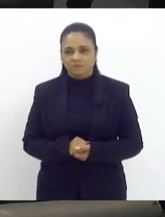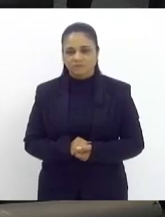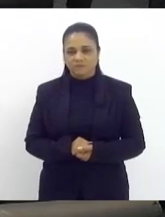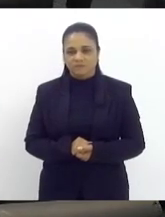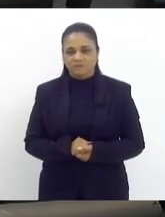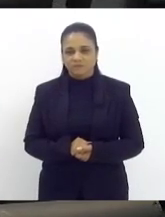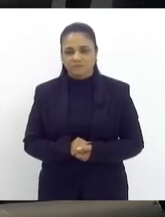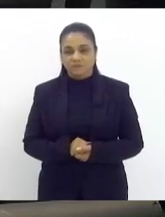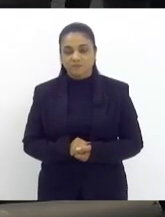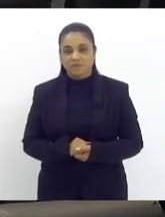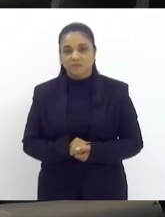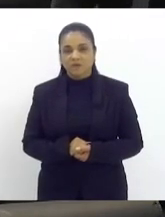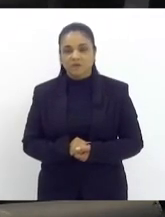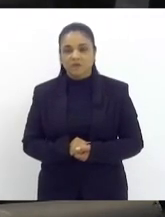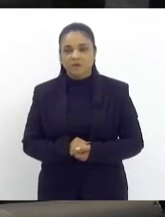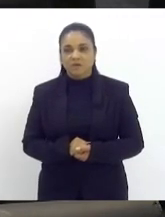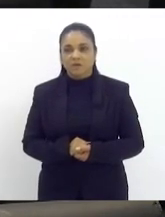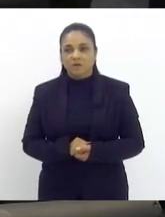Eu pediria...